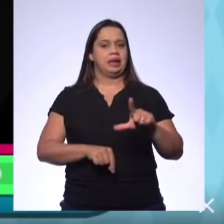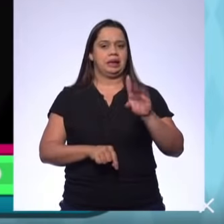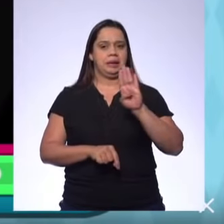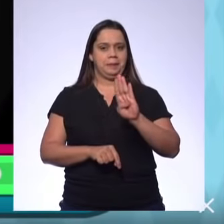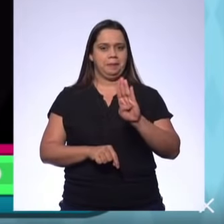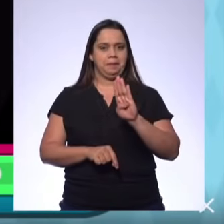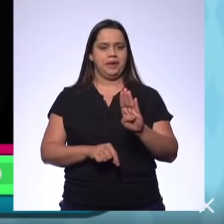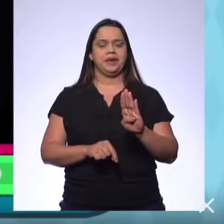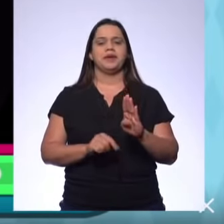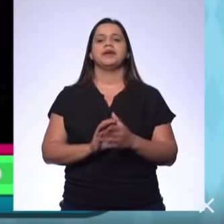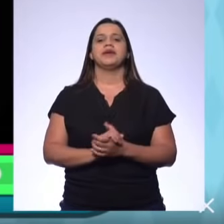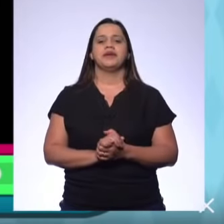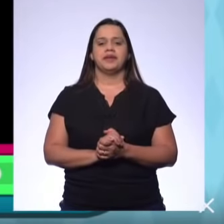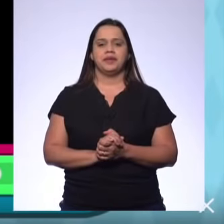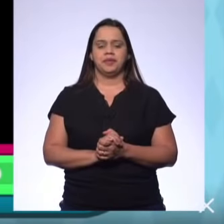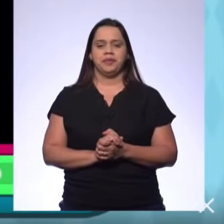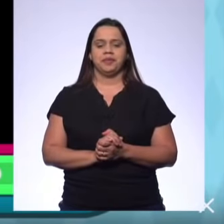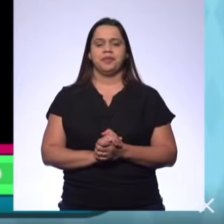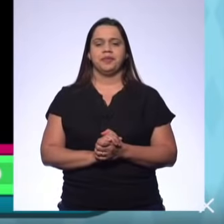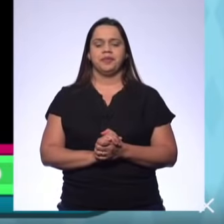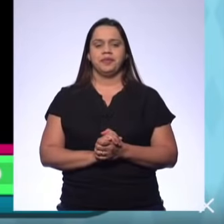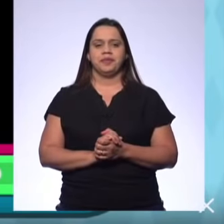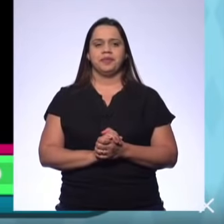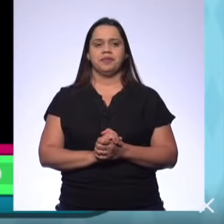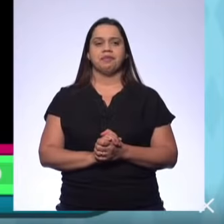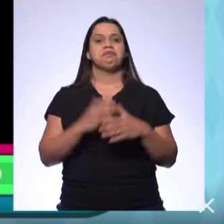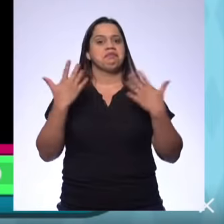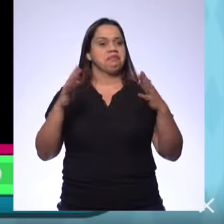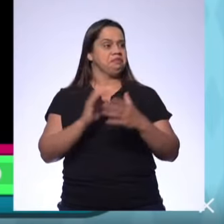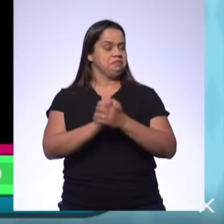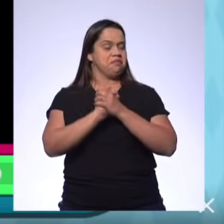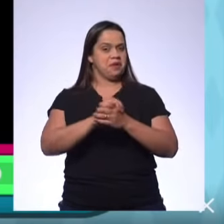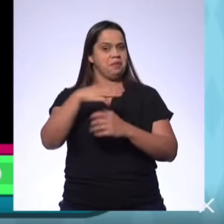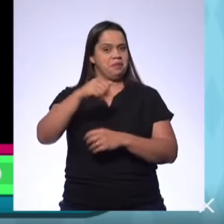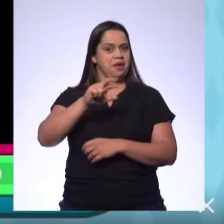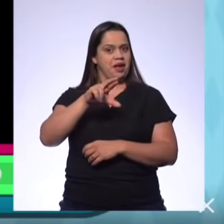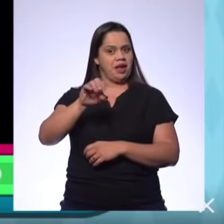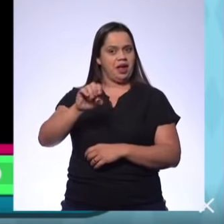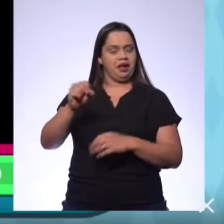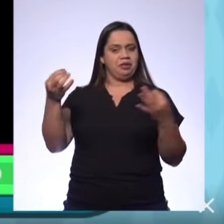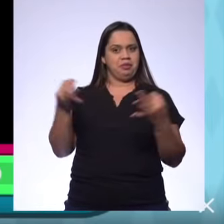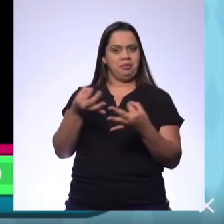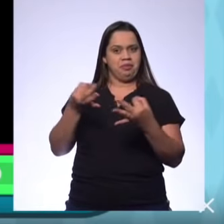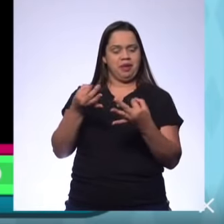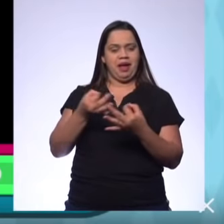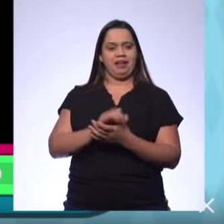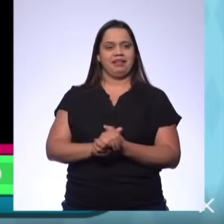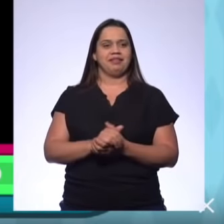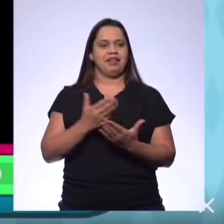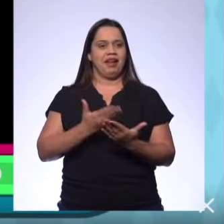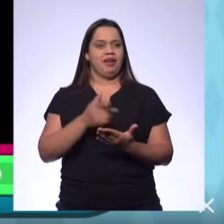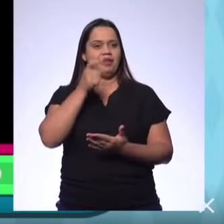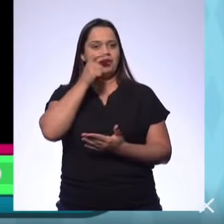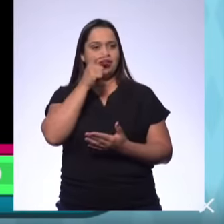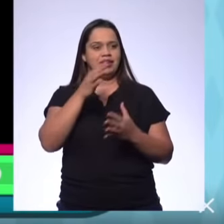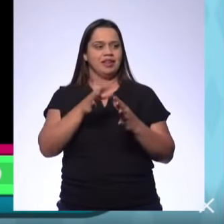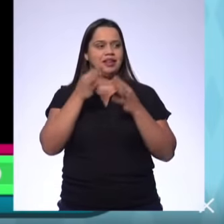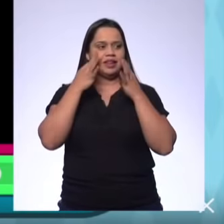colocou earthquake. Olha, Marcos, estava um aluno aplicado na aula.